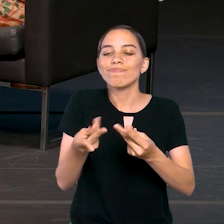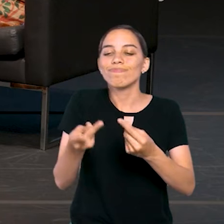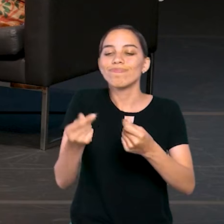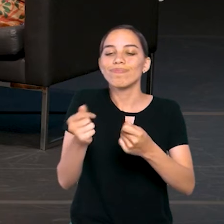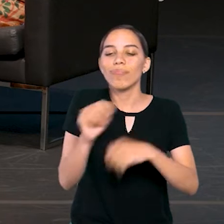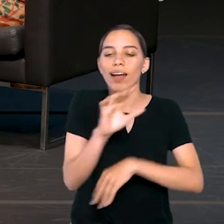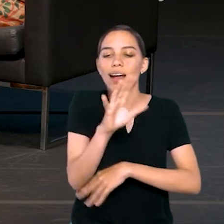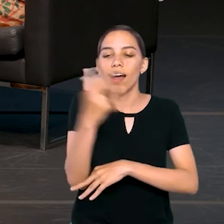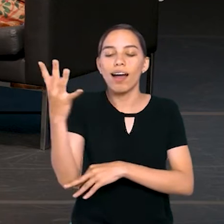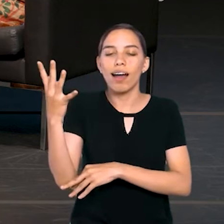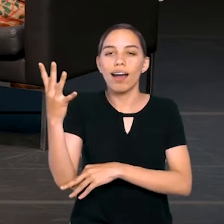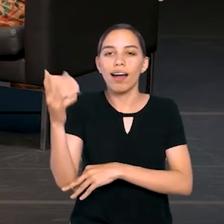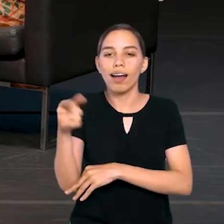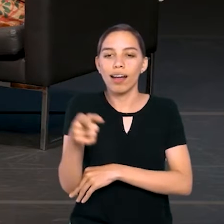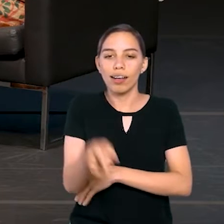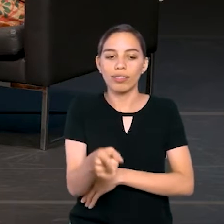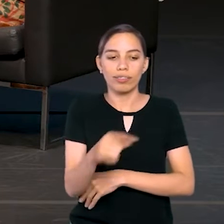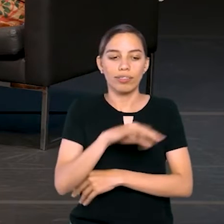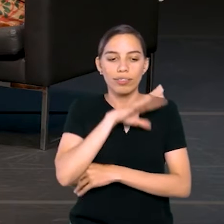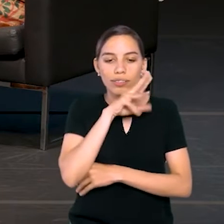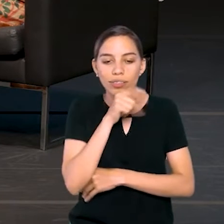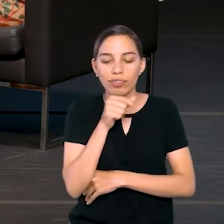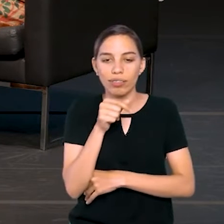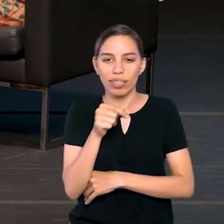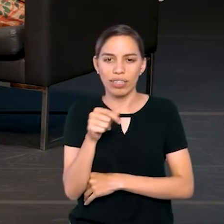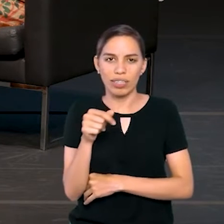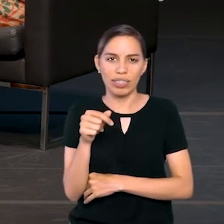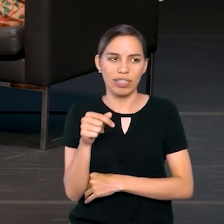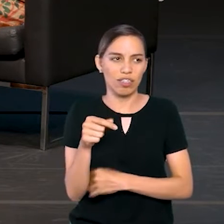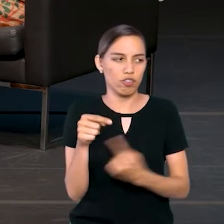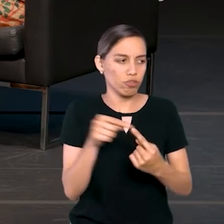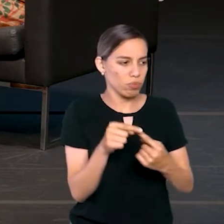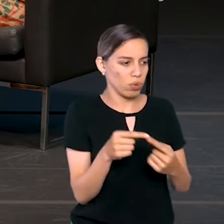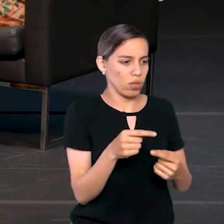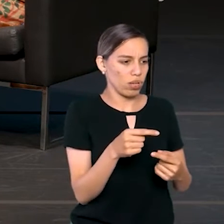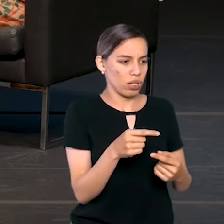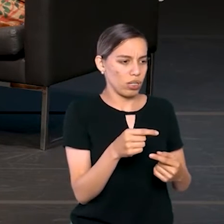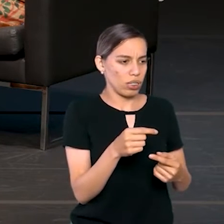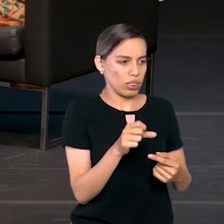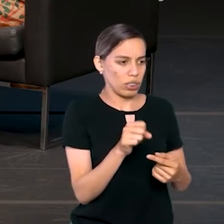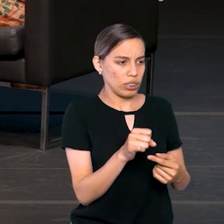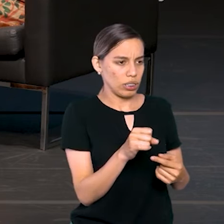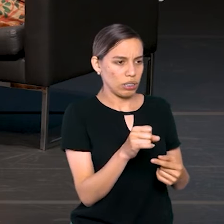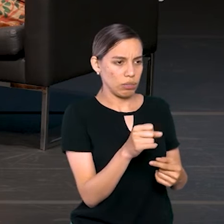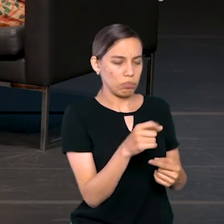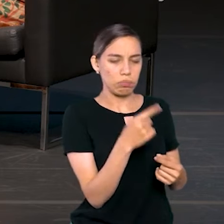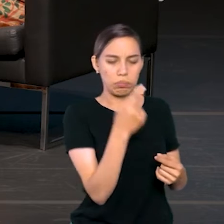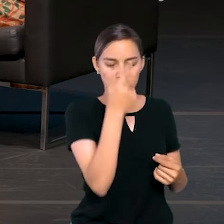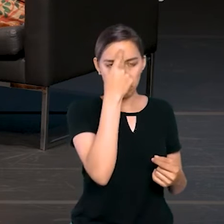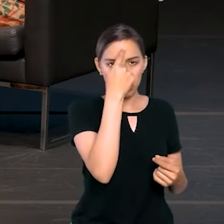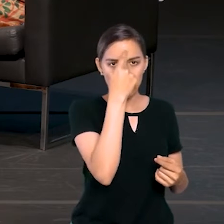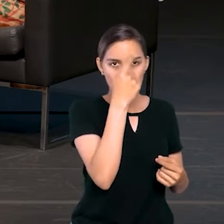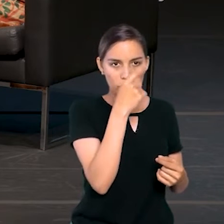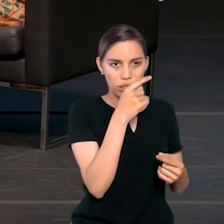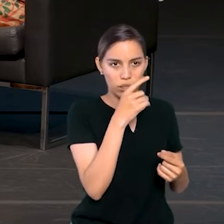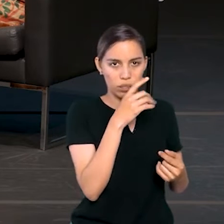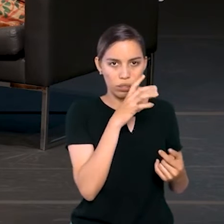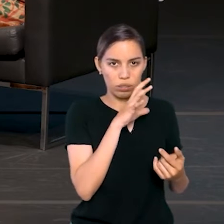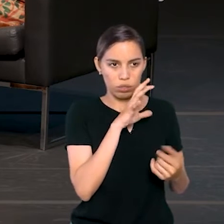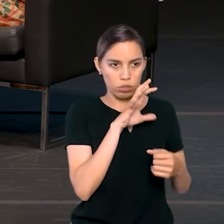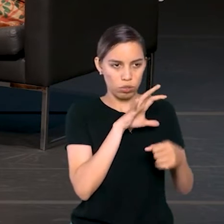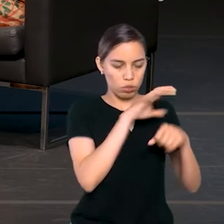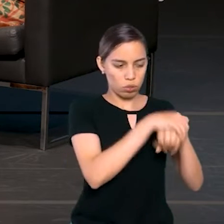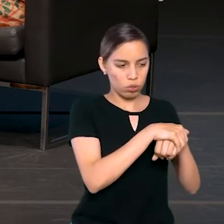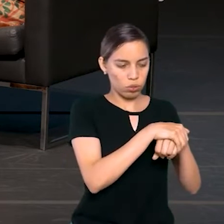muito desincentivado dessa lógica da monocultura, da lógica colonial, porque é como se essa vida ela